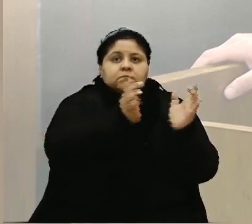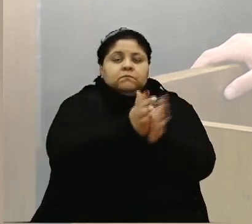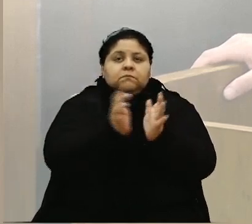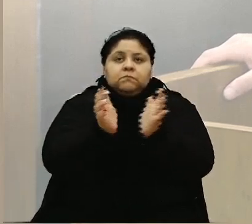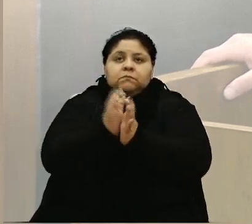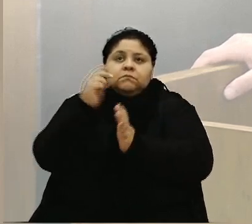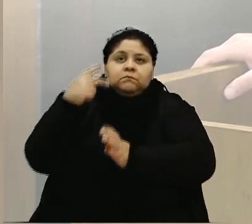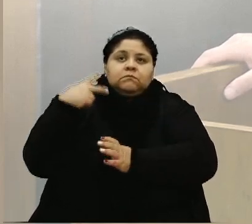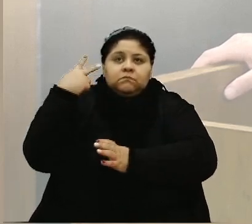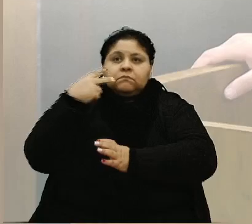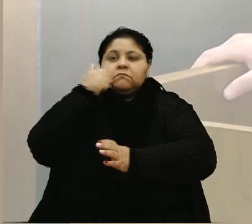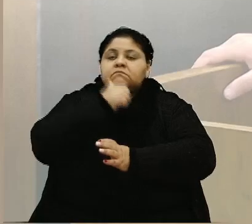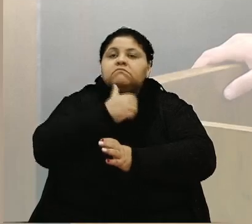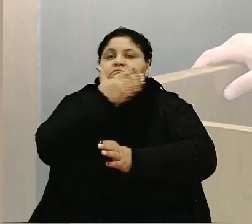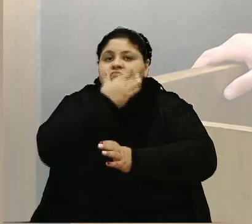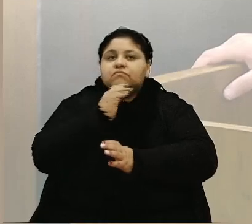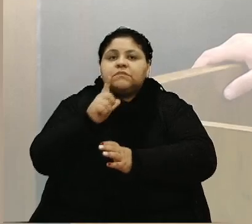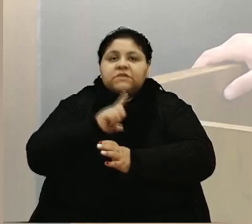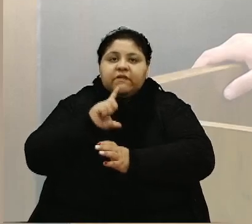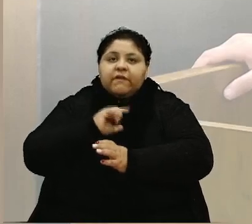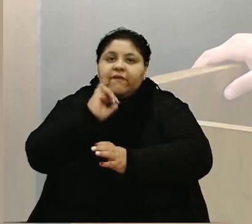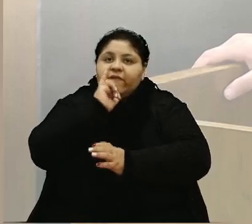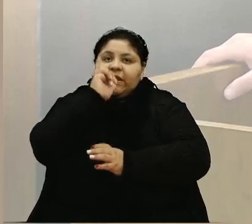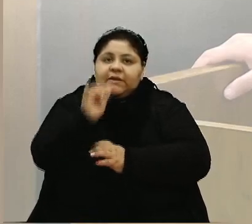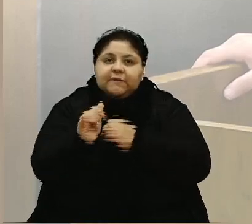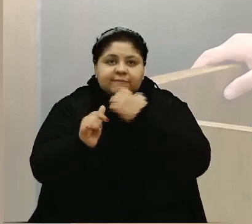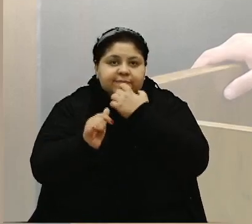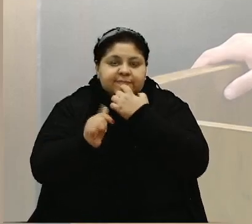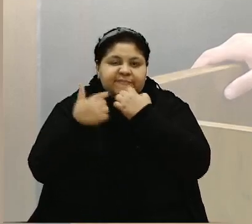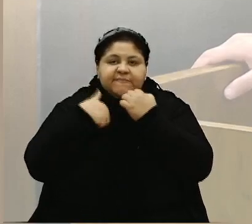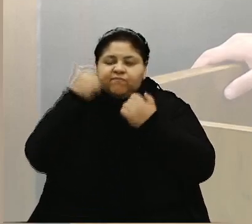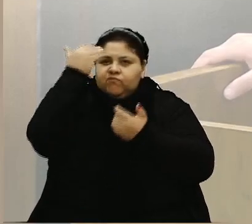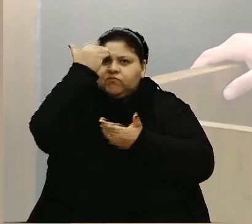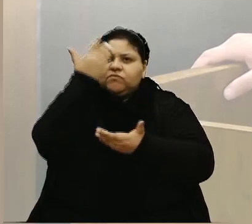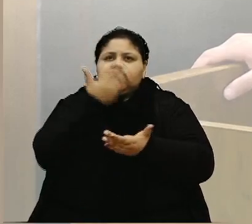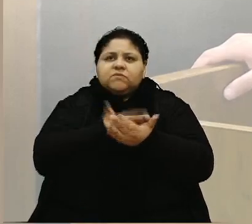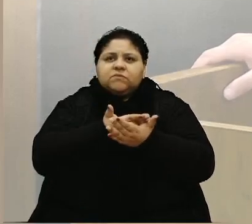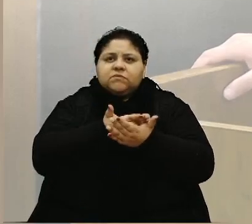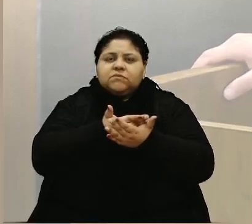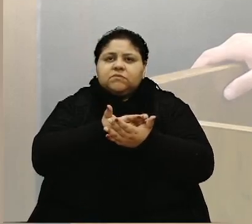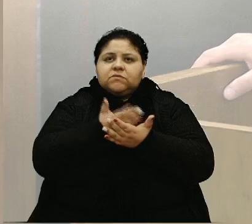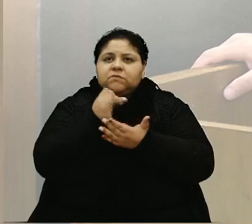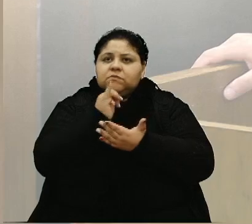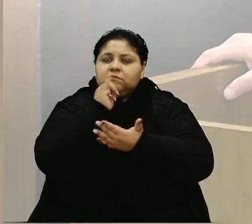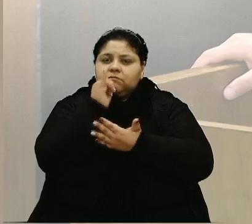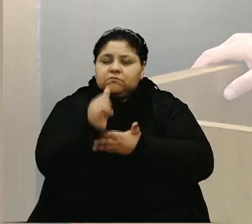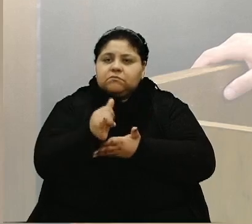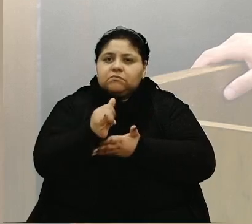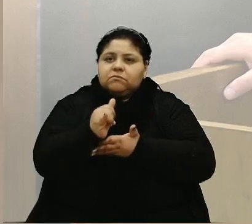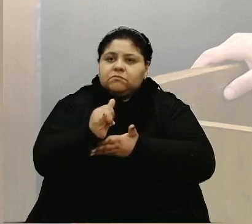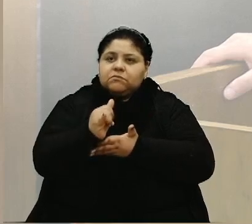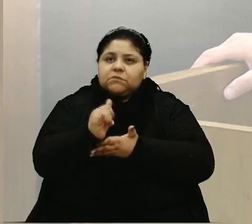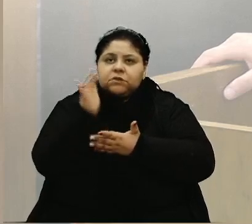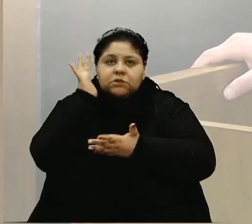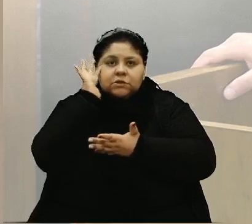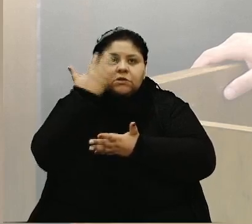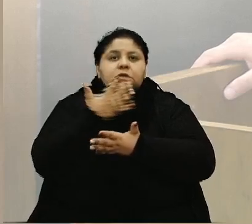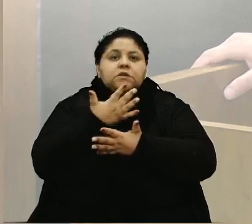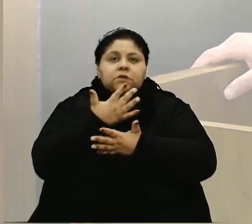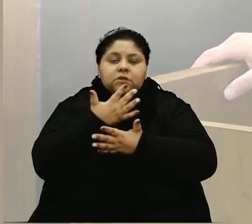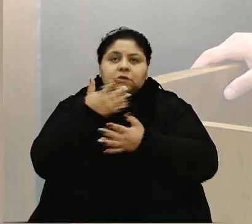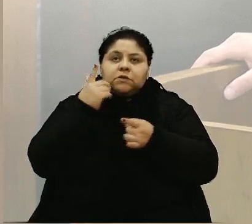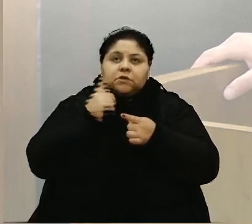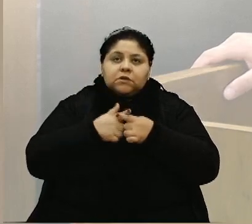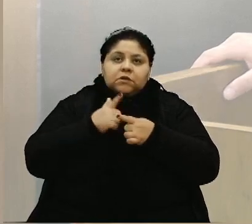vereadores e vereadoras terem se manifestado. Eu acredito que tantas manifestações, elas acontecem porque